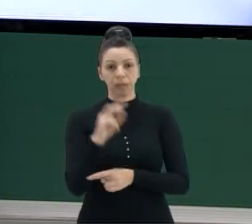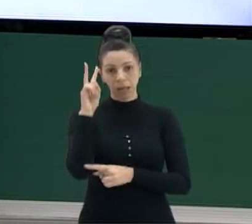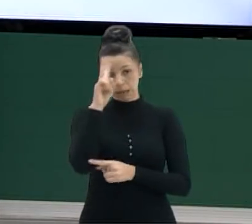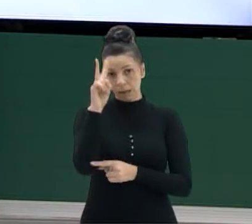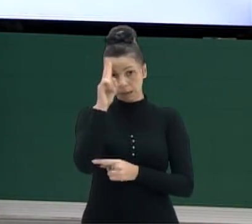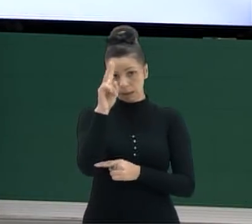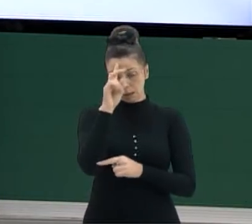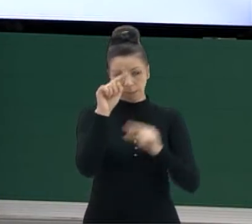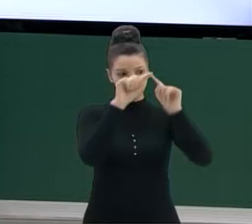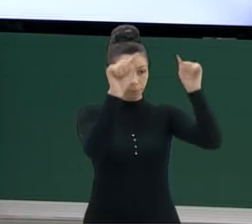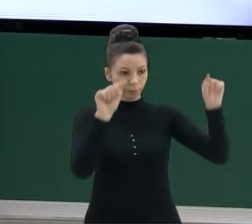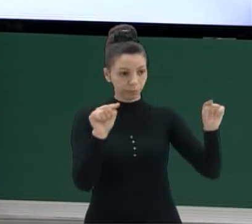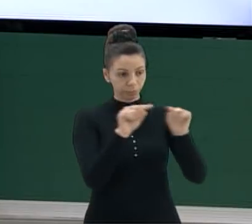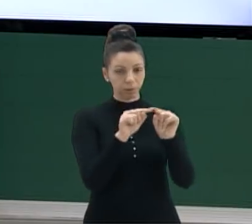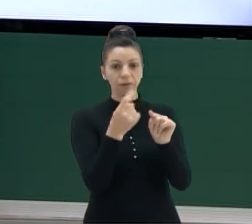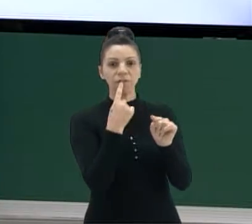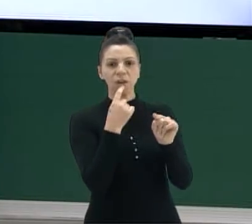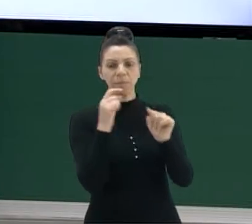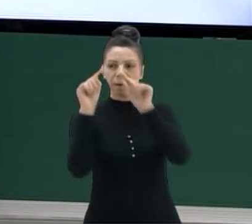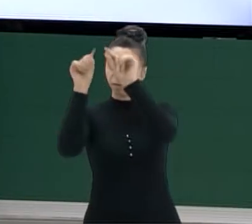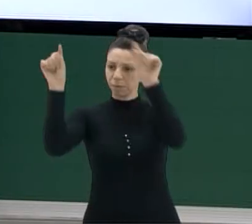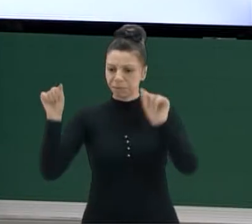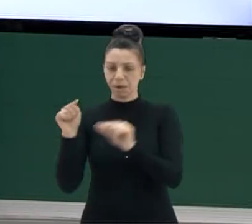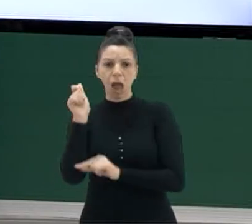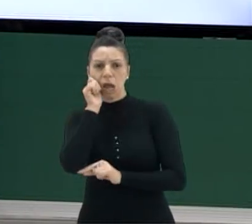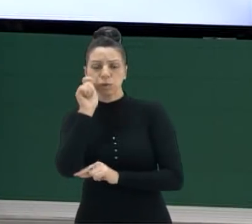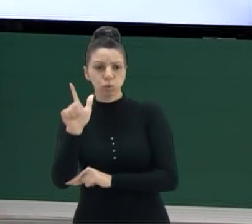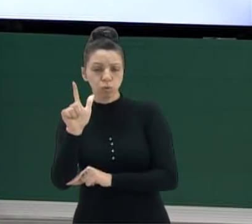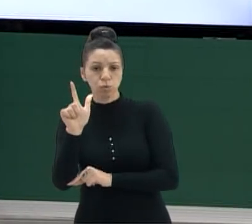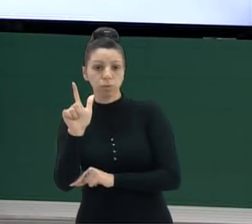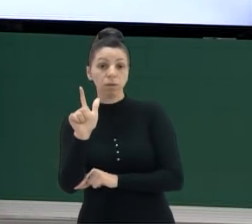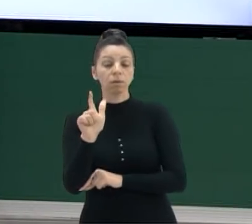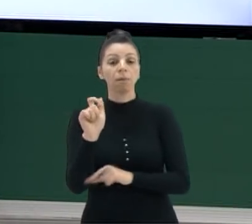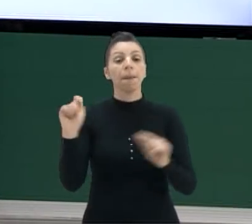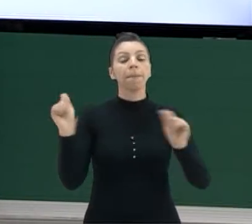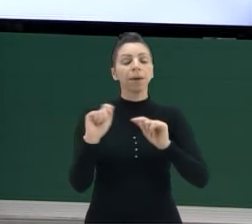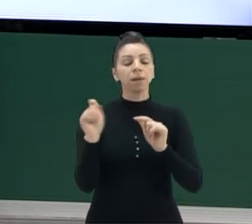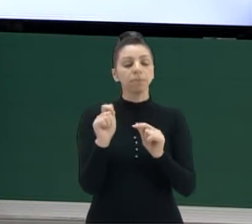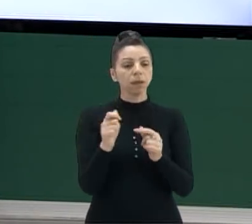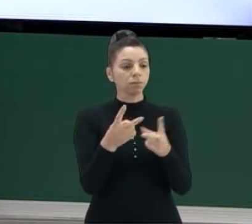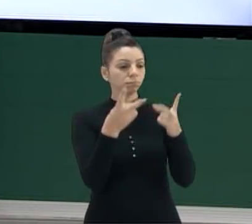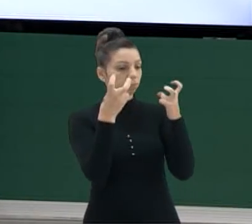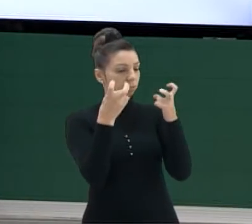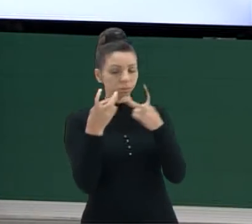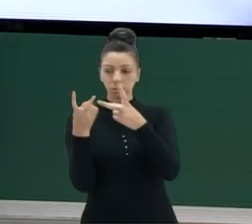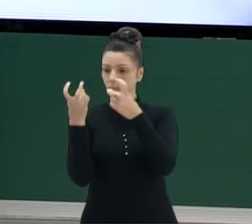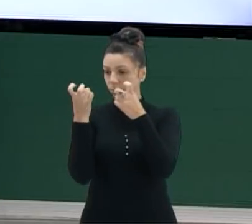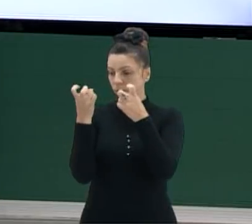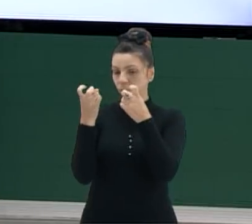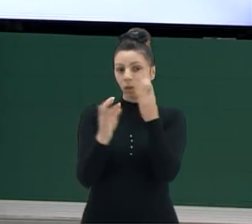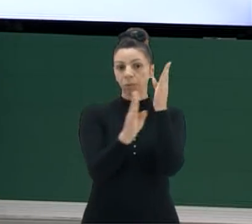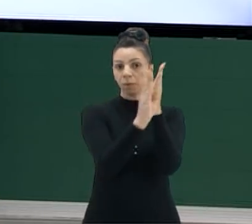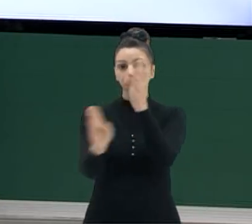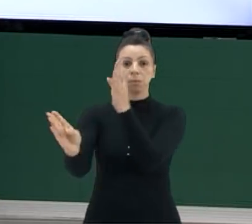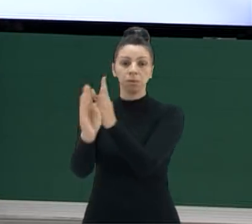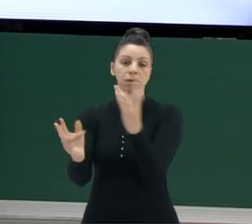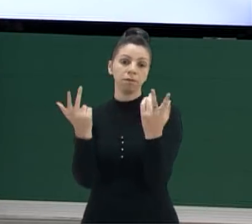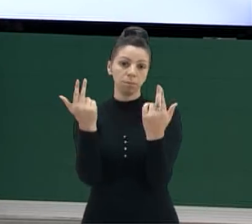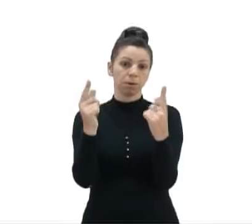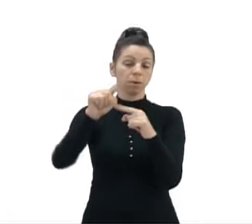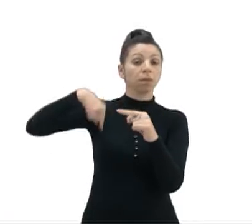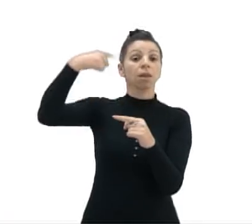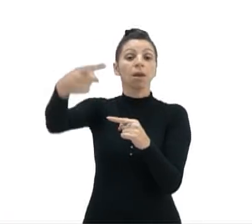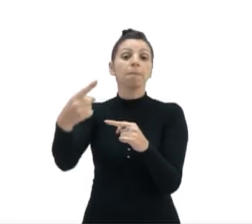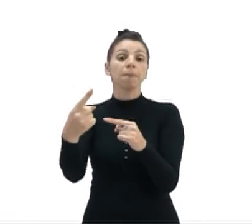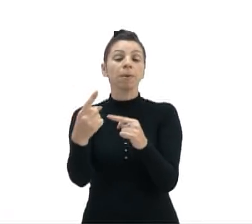e de azul? Então, façam isso. Destaquem quais são os semelhantes, para daí depois eu fazer a conta. Vamos